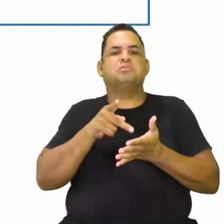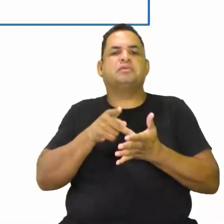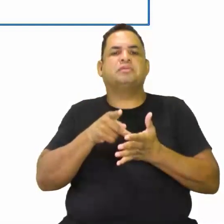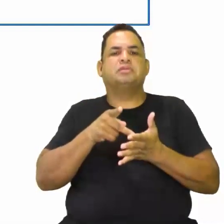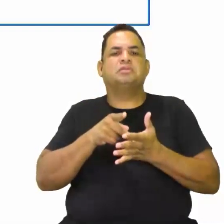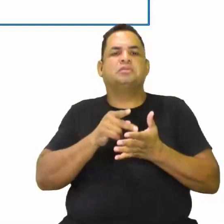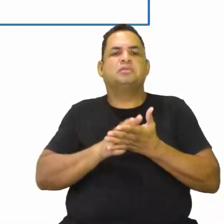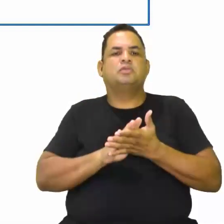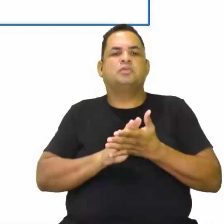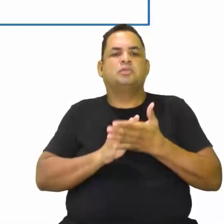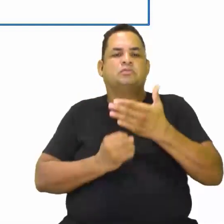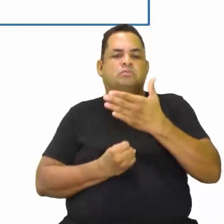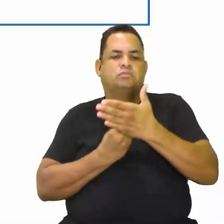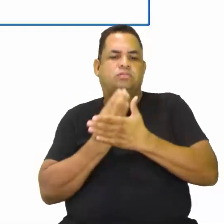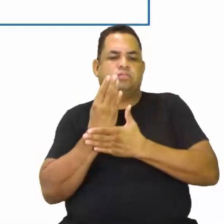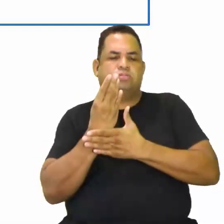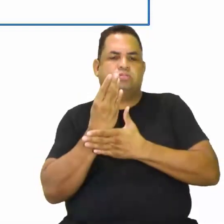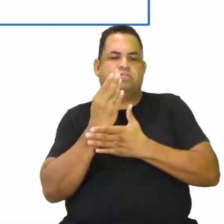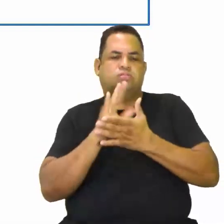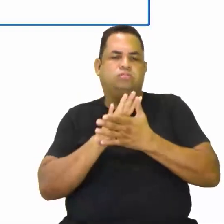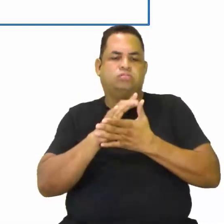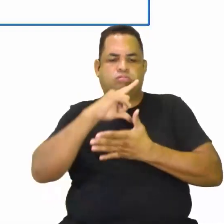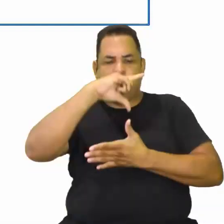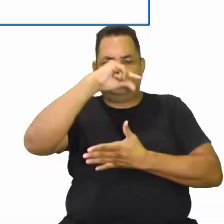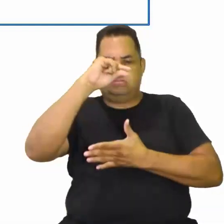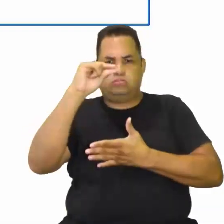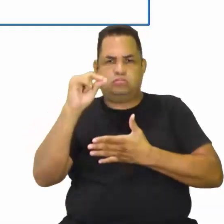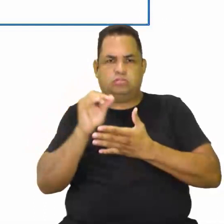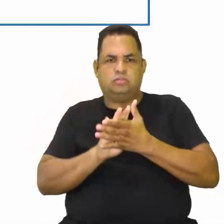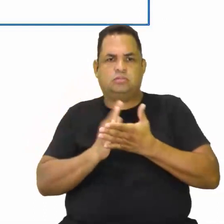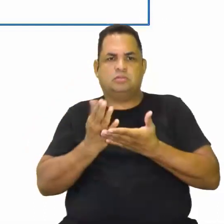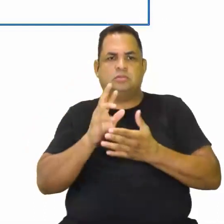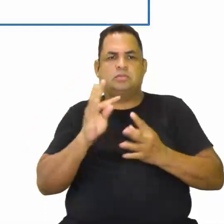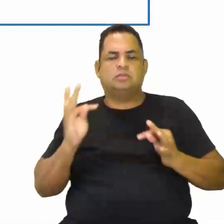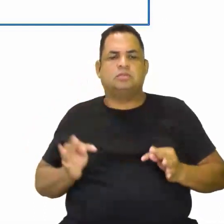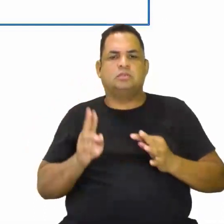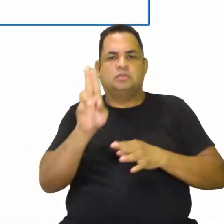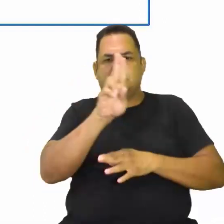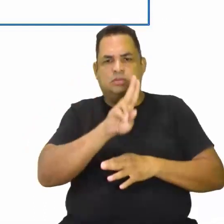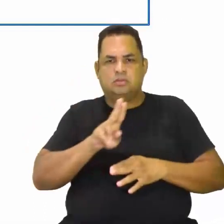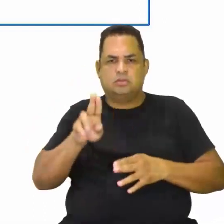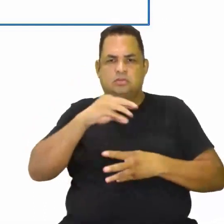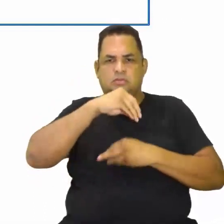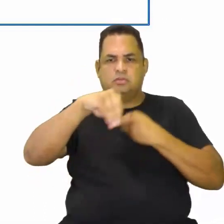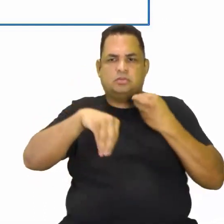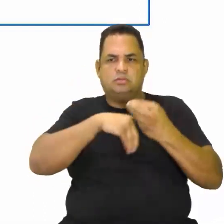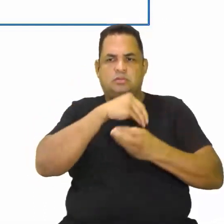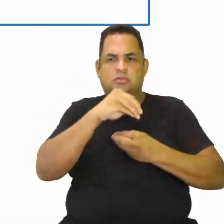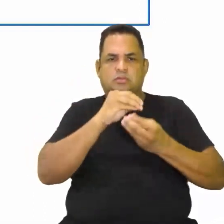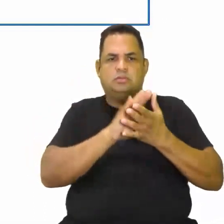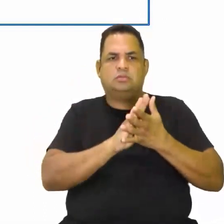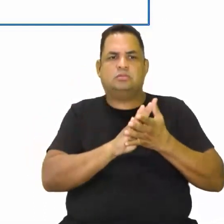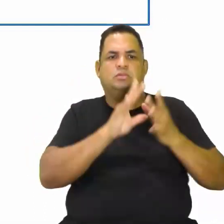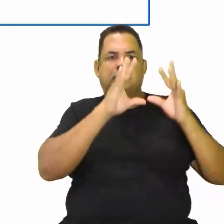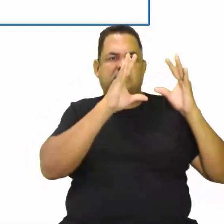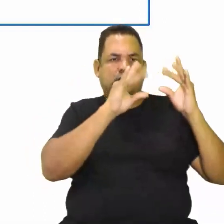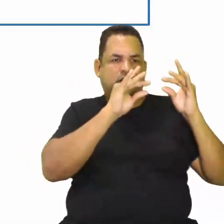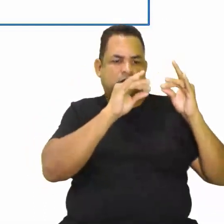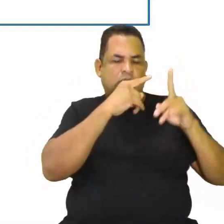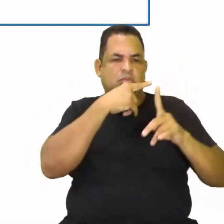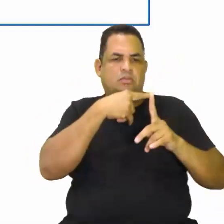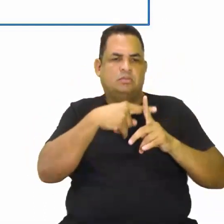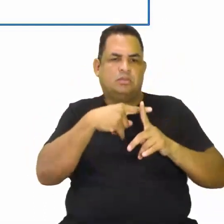destilação? É a técnica utilizada para separar misturas constituídas de substância líquida mais sólida,